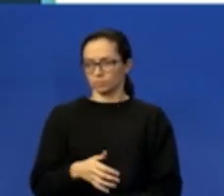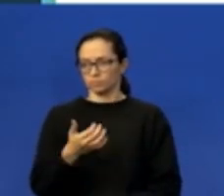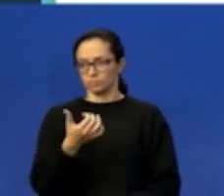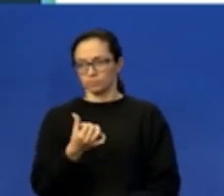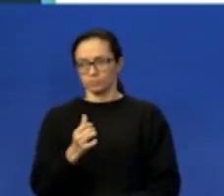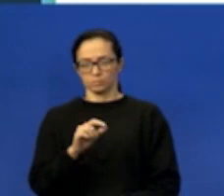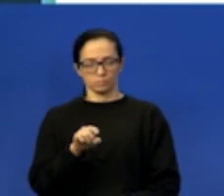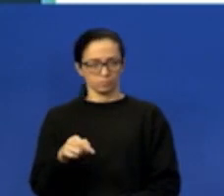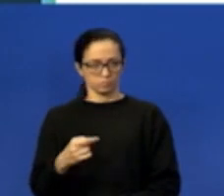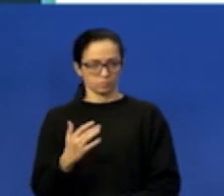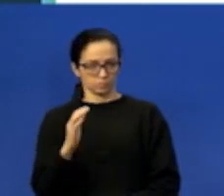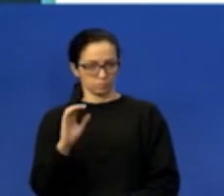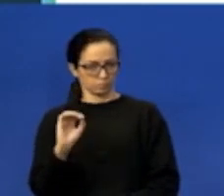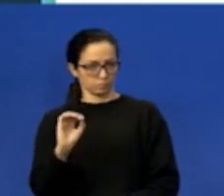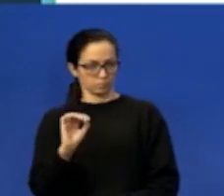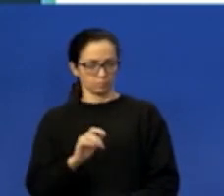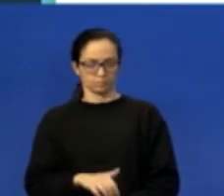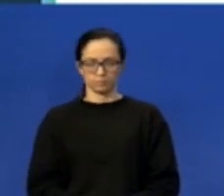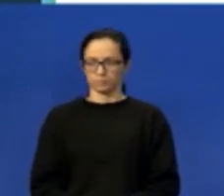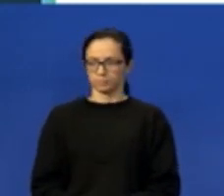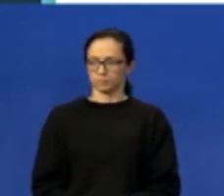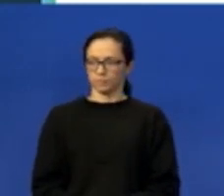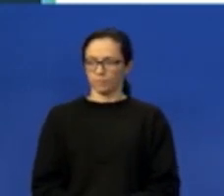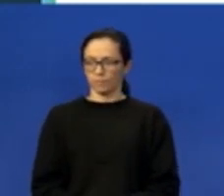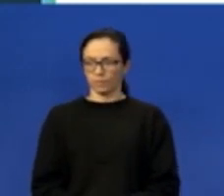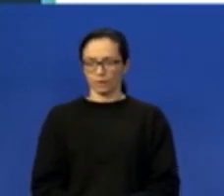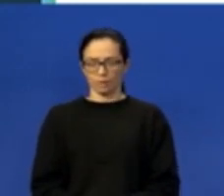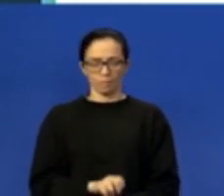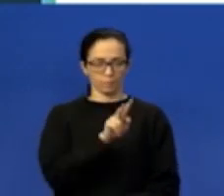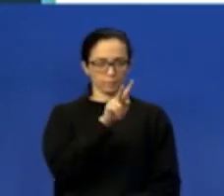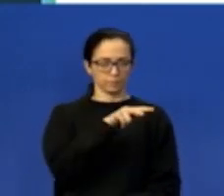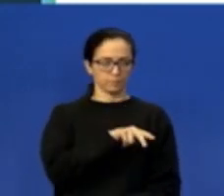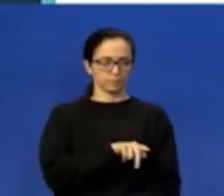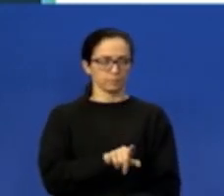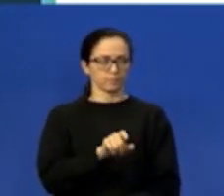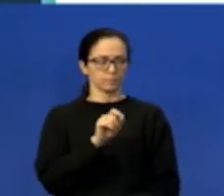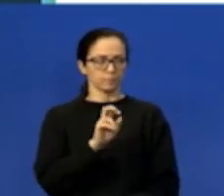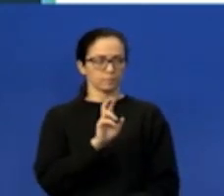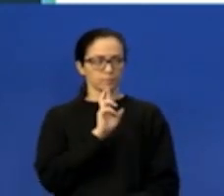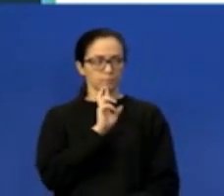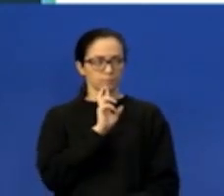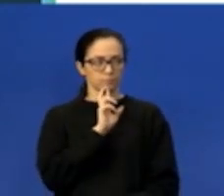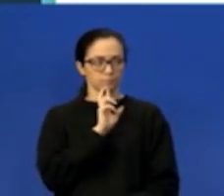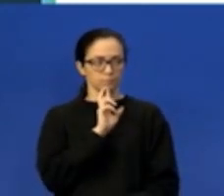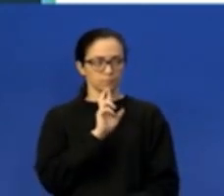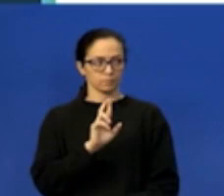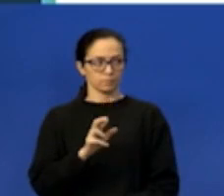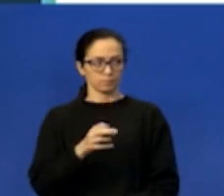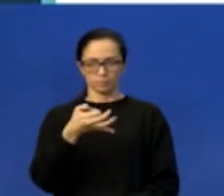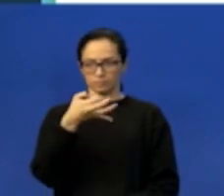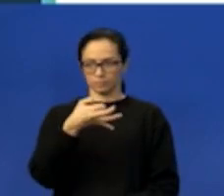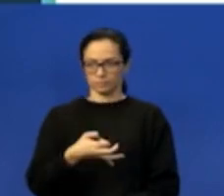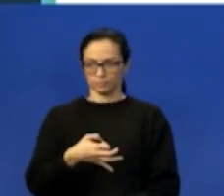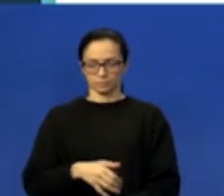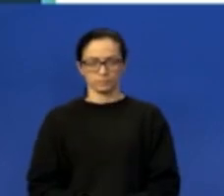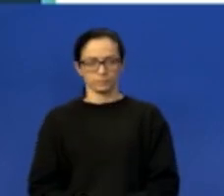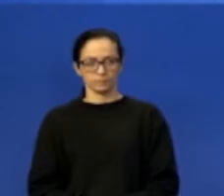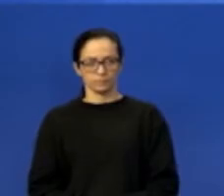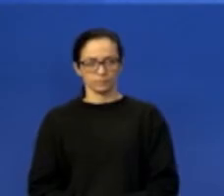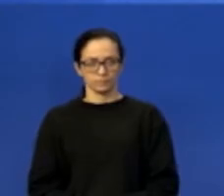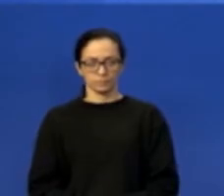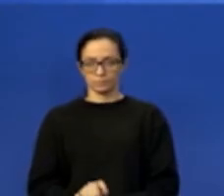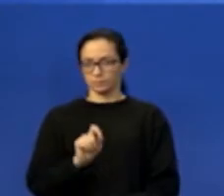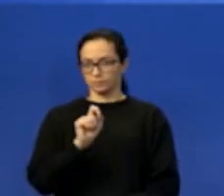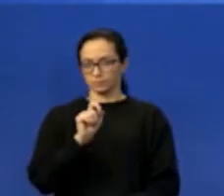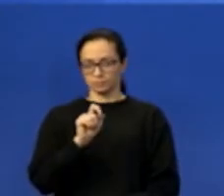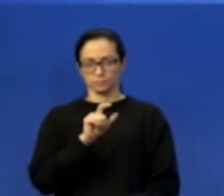de 4,2 a 5,4 milhões e nas mulheres de 4,4 a 6 milhões.